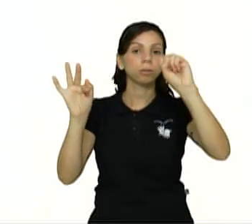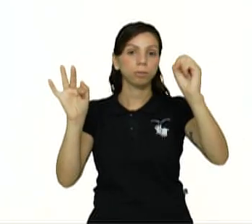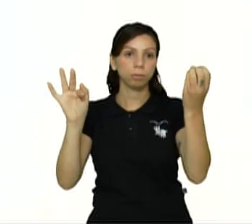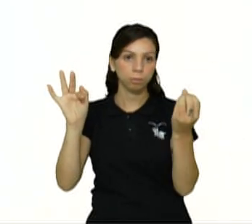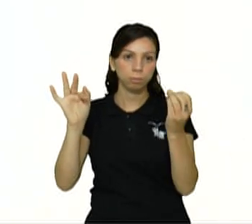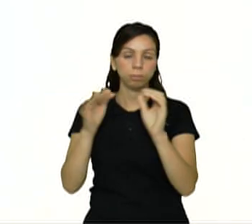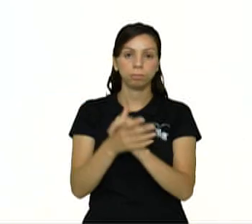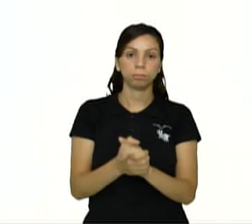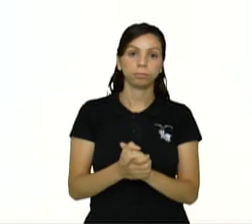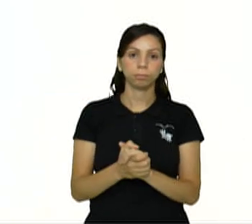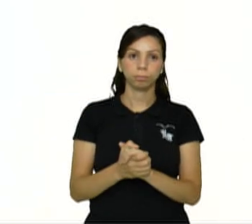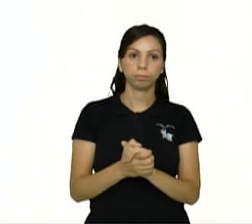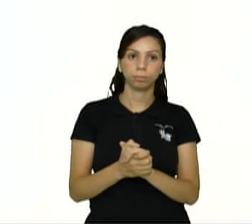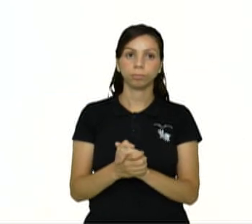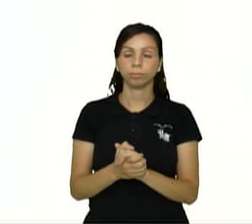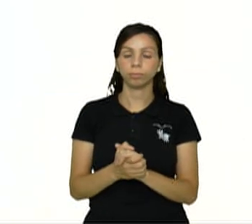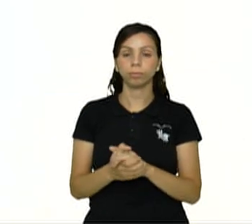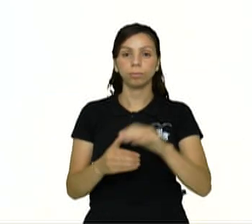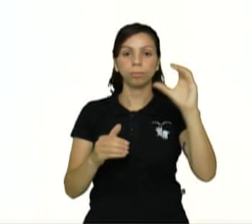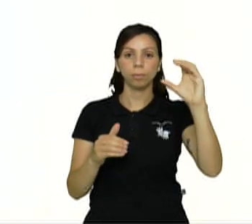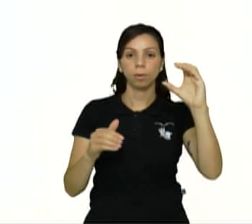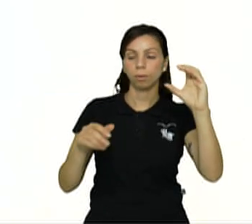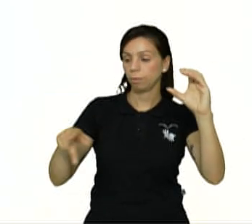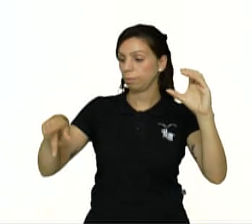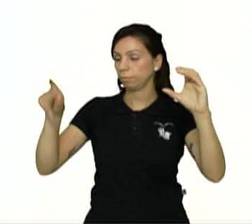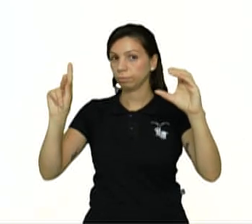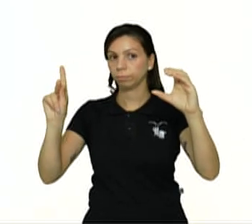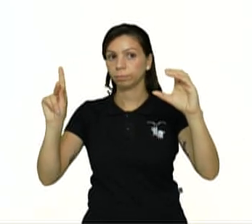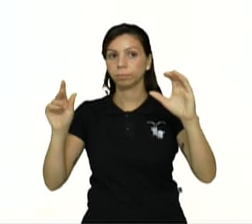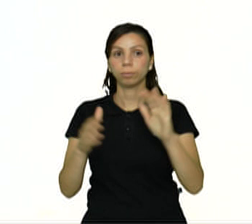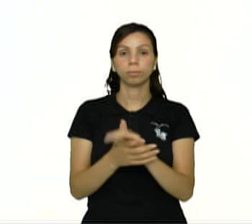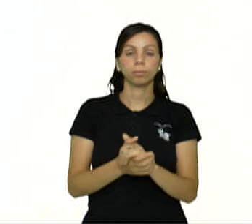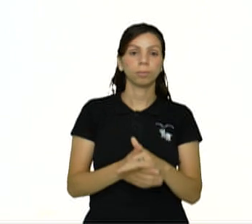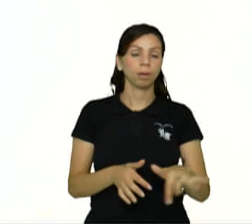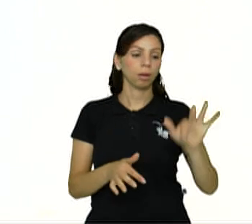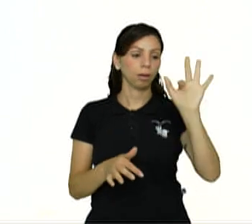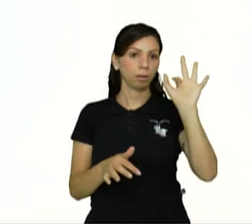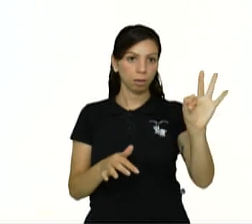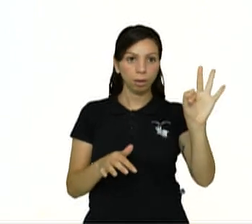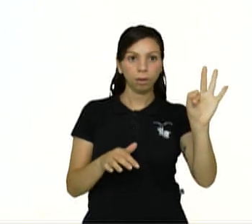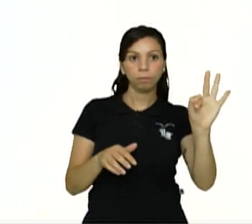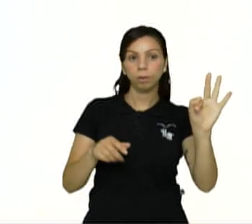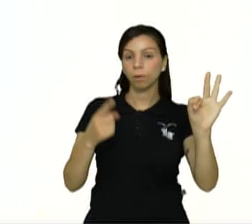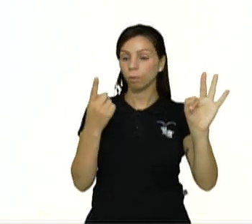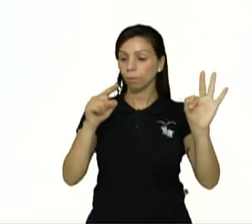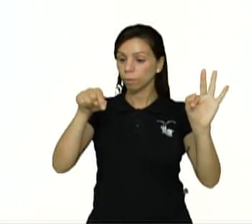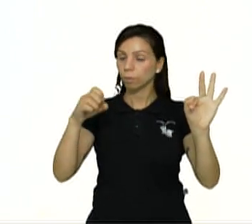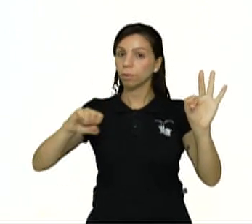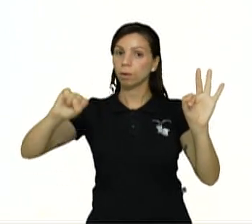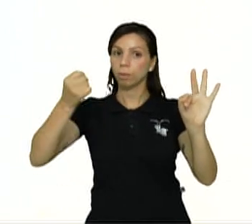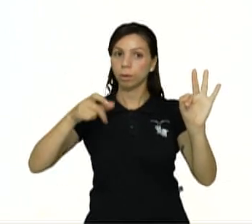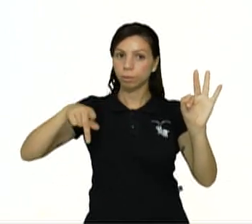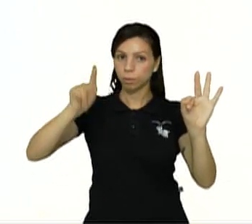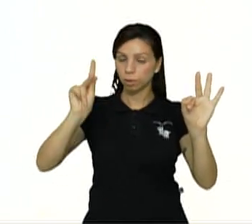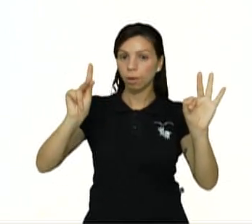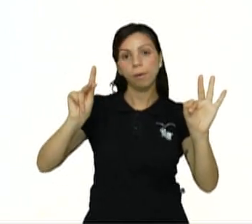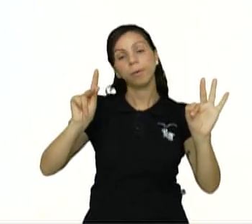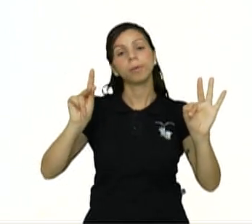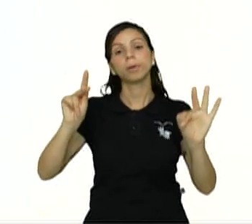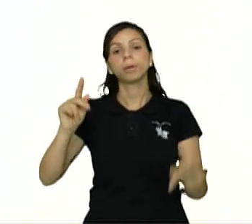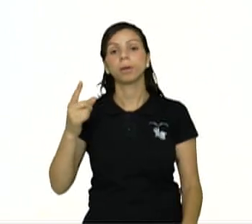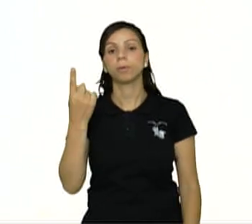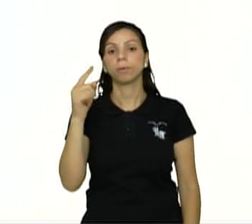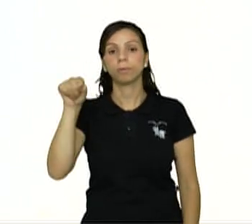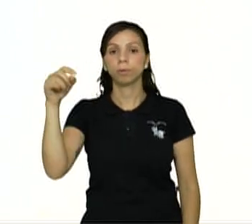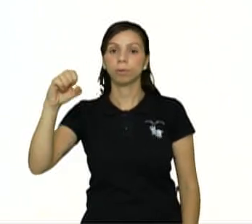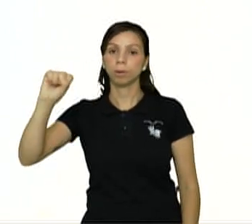igual à variação em Kelvin. E a variação da Fahrenheit é igual a 1,8 variação de Kelvin e igual a 1,8 variação de